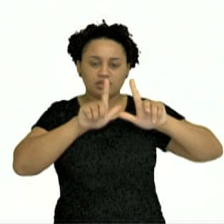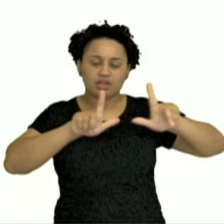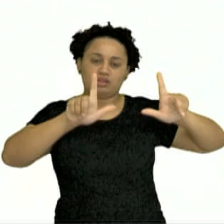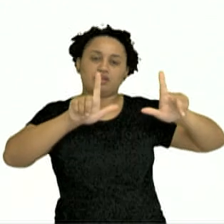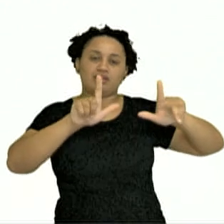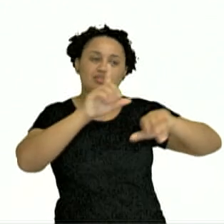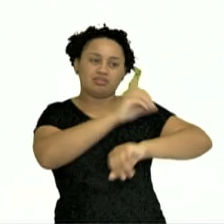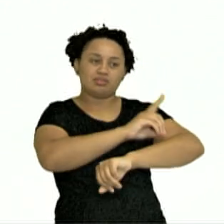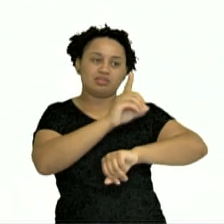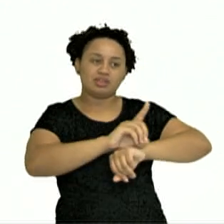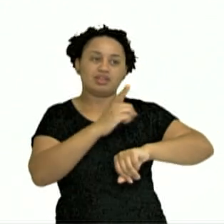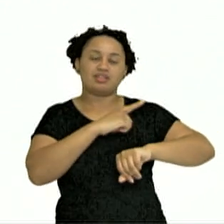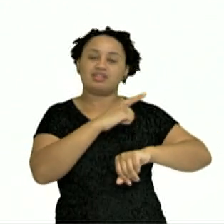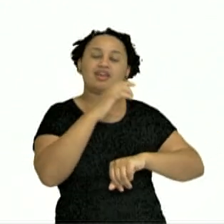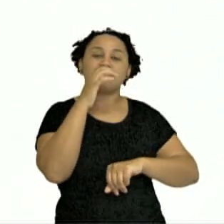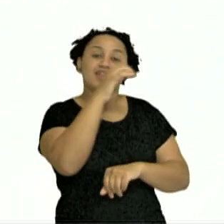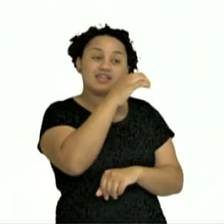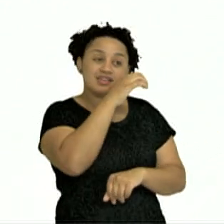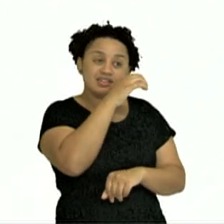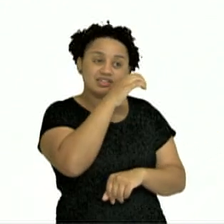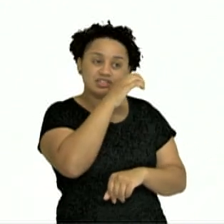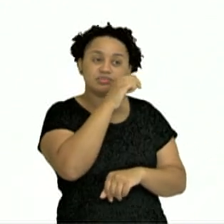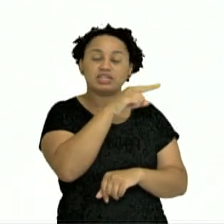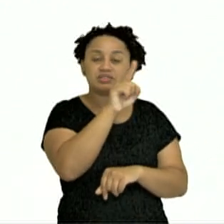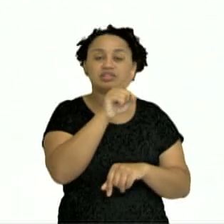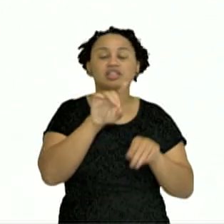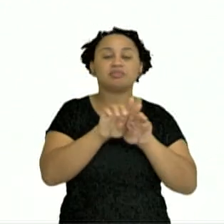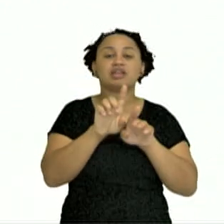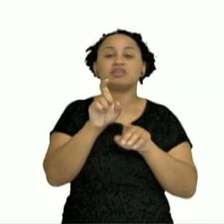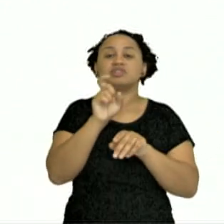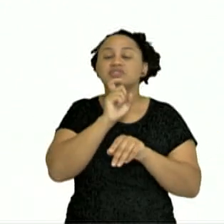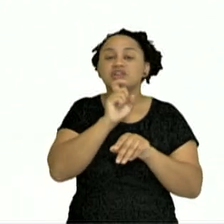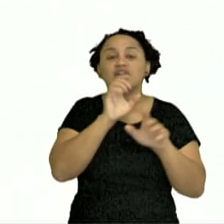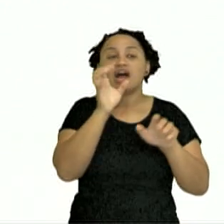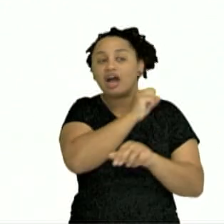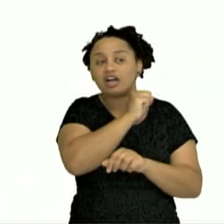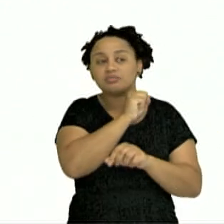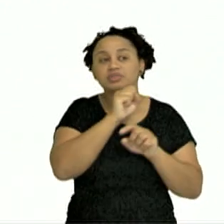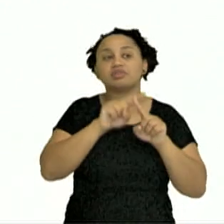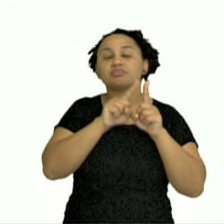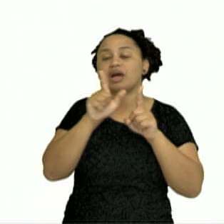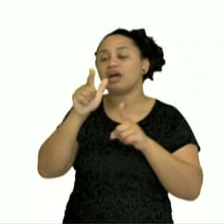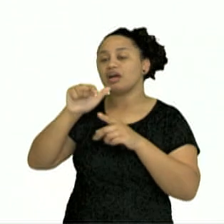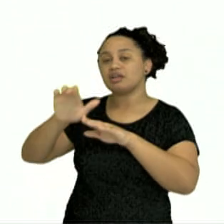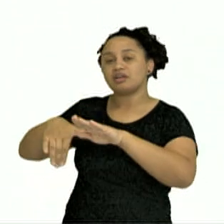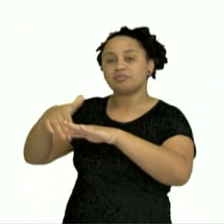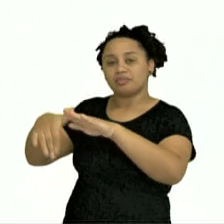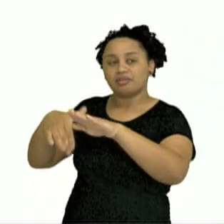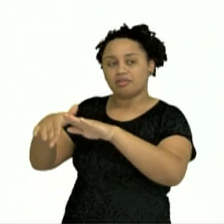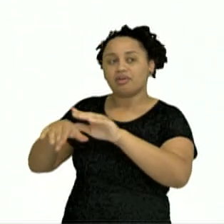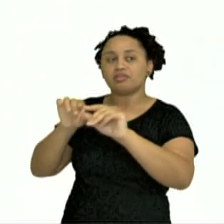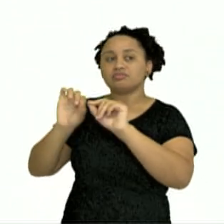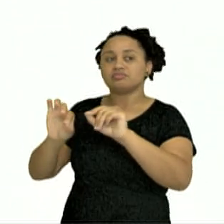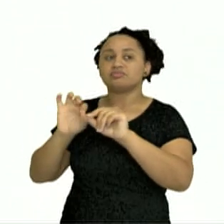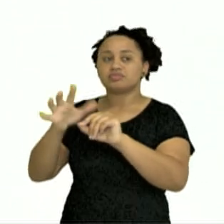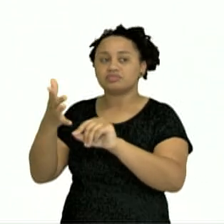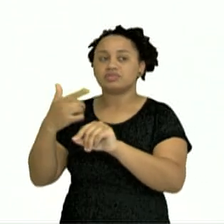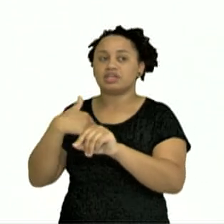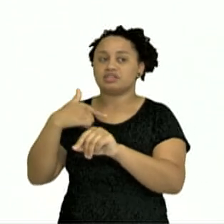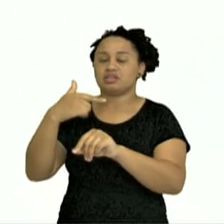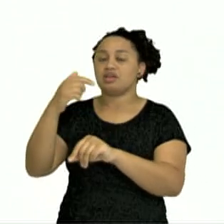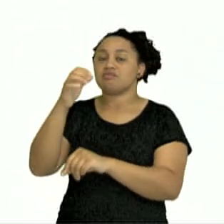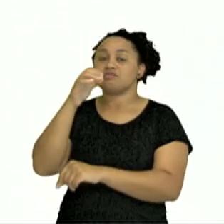rapidamente. E nós não temos nuvens, nós não temos umidade aqui. Diferente do que acontece no exemplo da cidade litorânea, onde